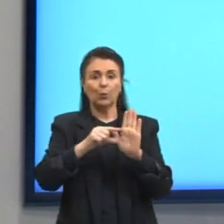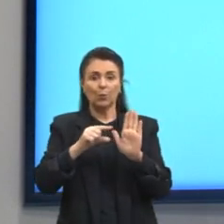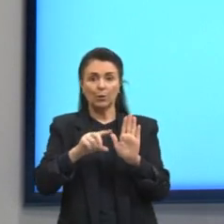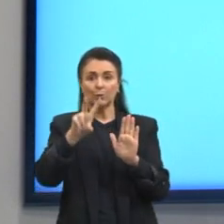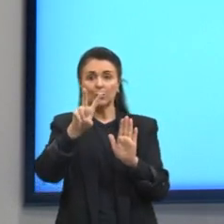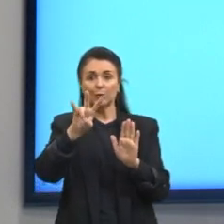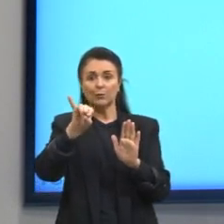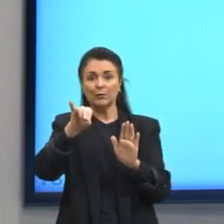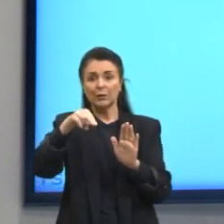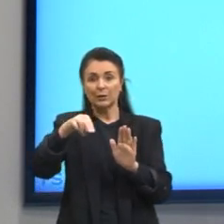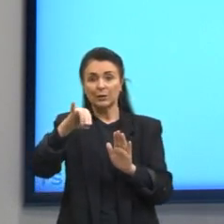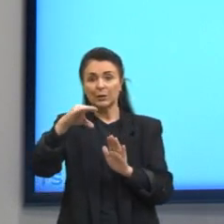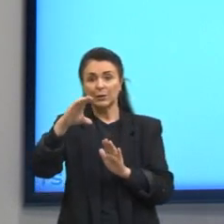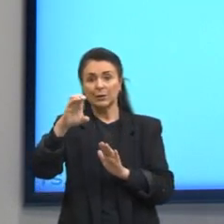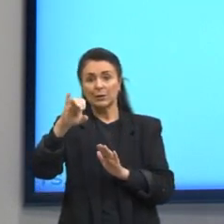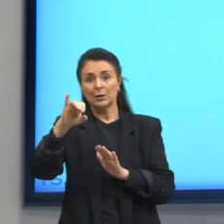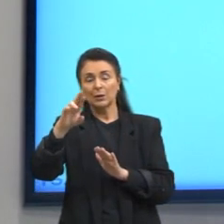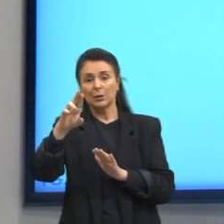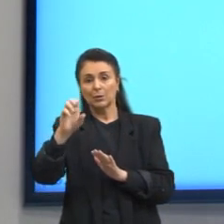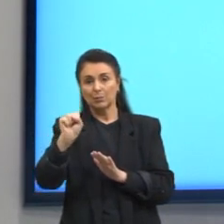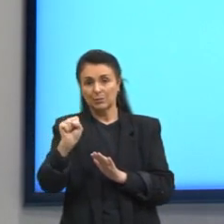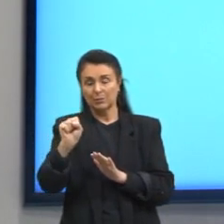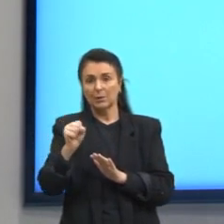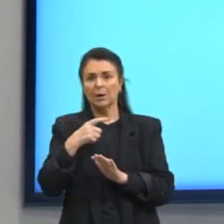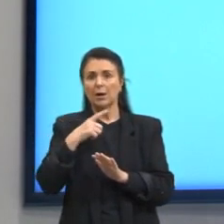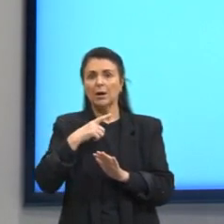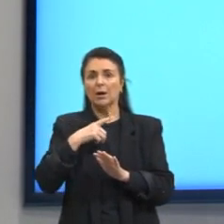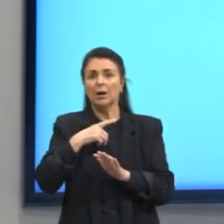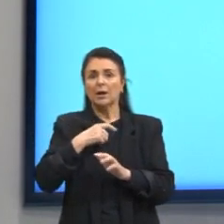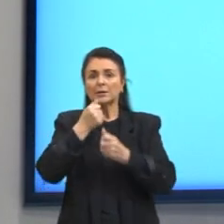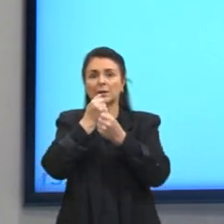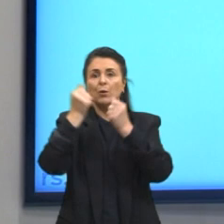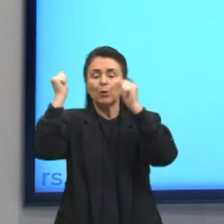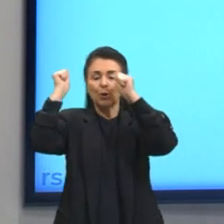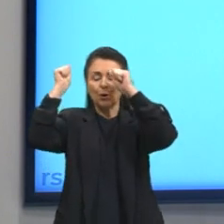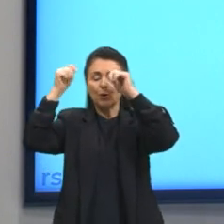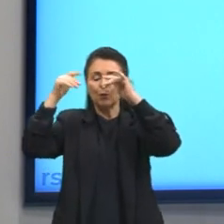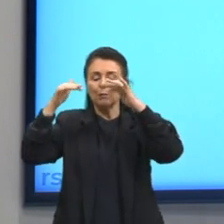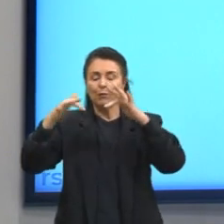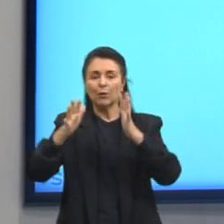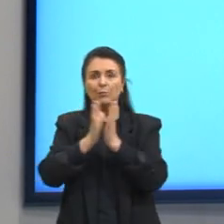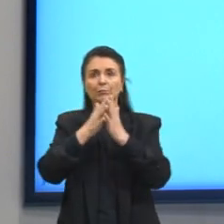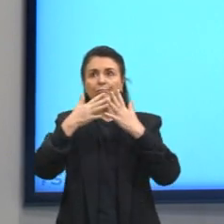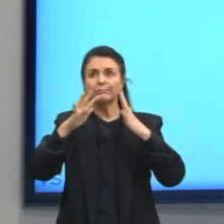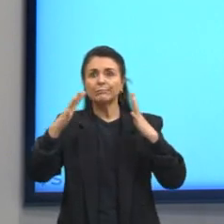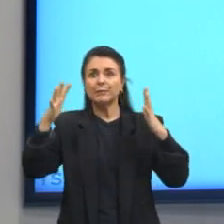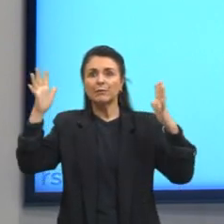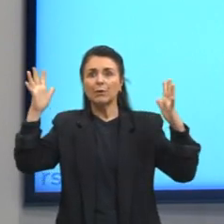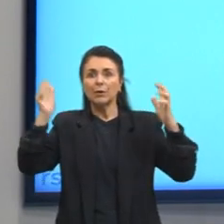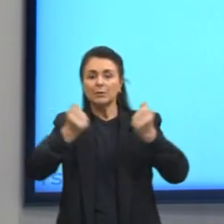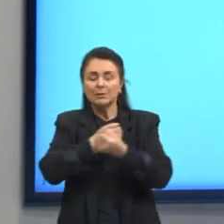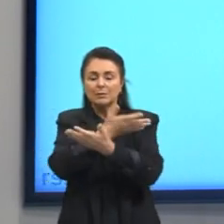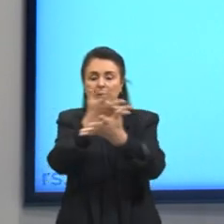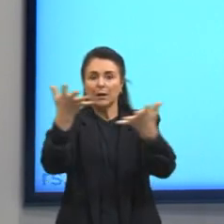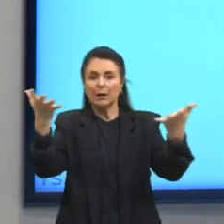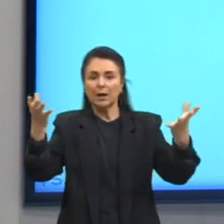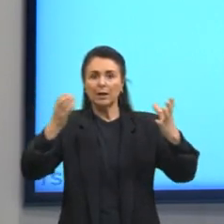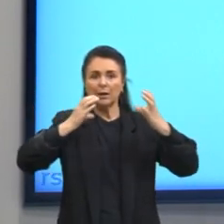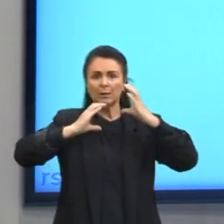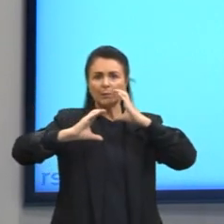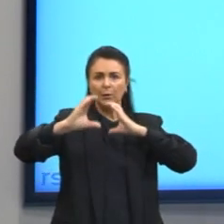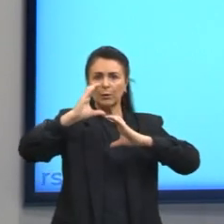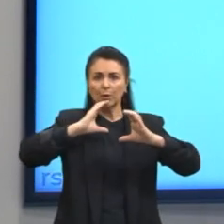Soneto de Fidelidade em seu louvor hei de espalhar meu canto e rir meu riso e derramar meu